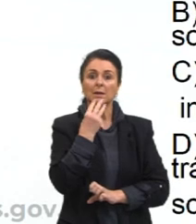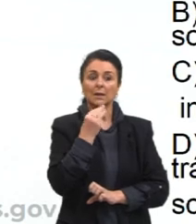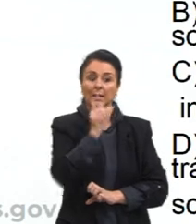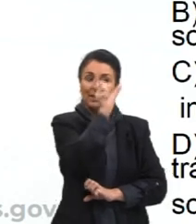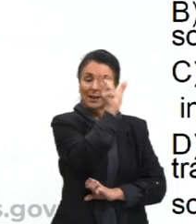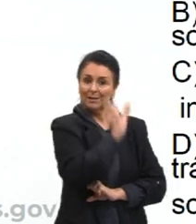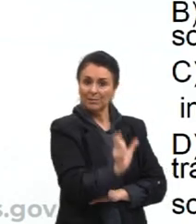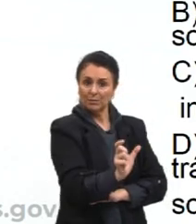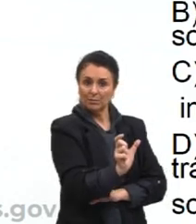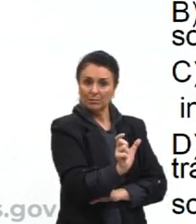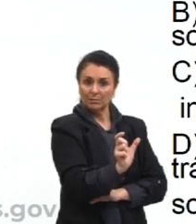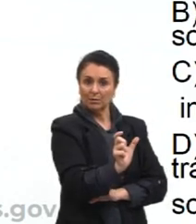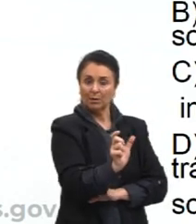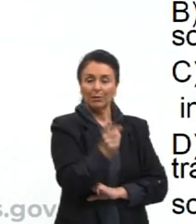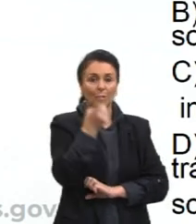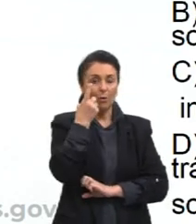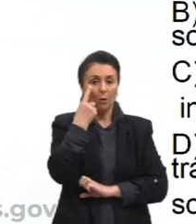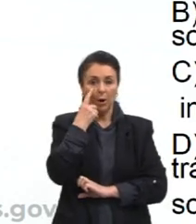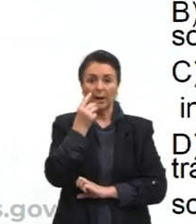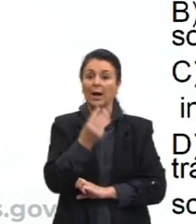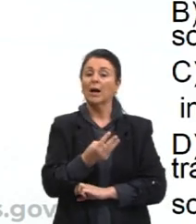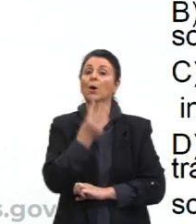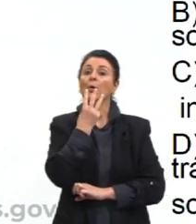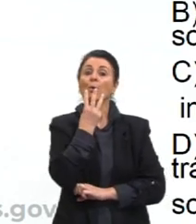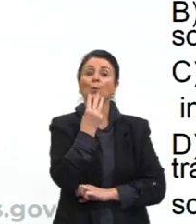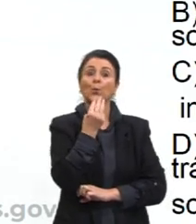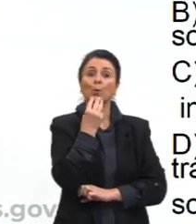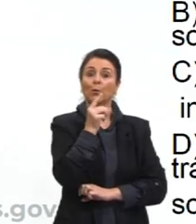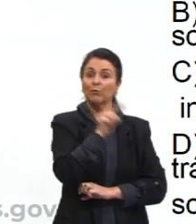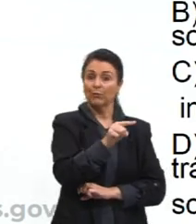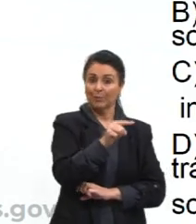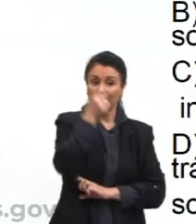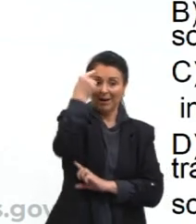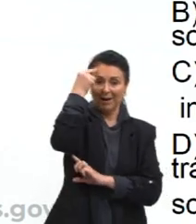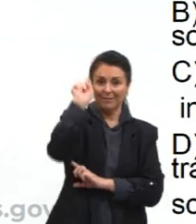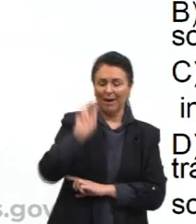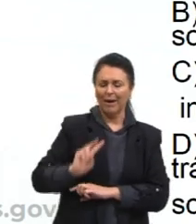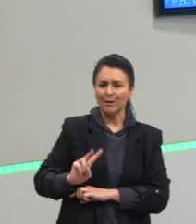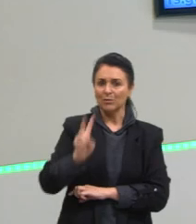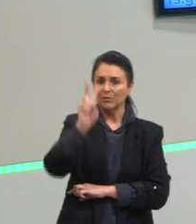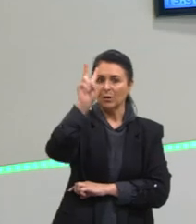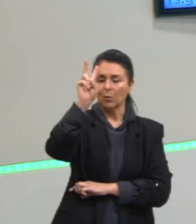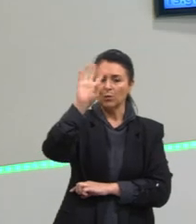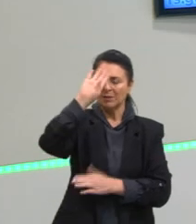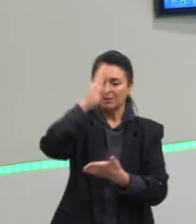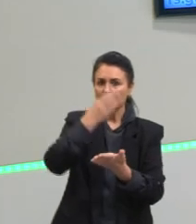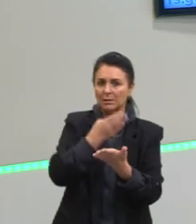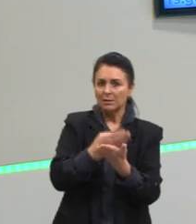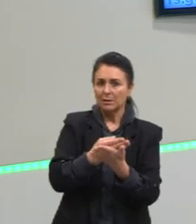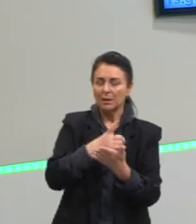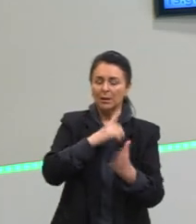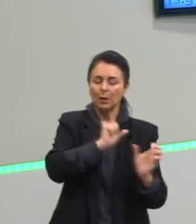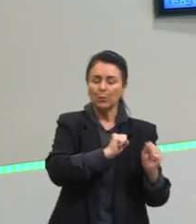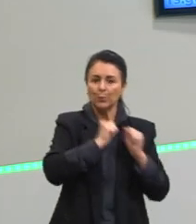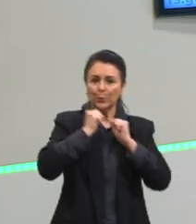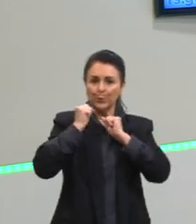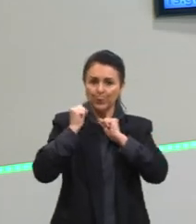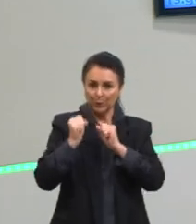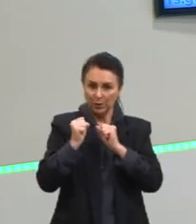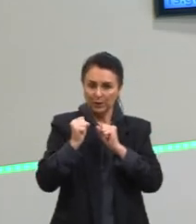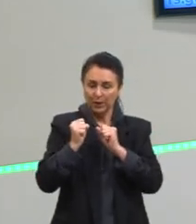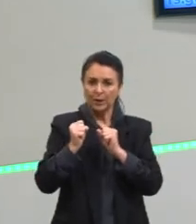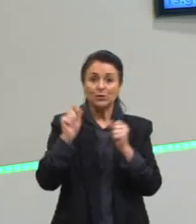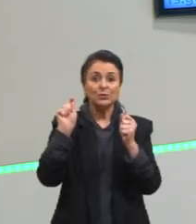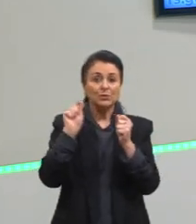nos indivíduos Então olha só de acordo com ver as ideias os valores e as crenças tem o poder de